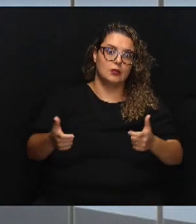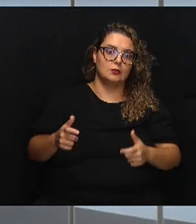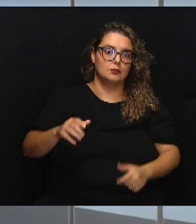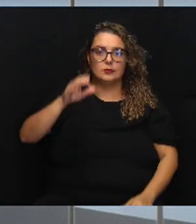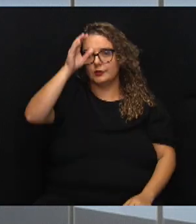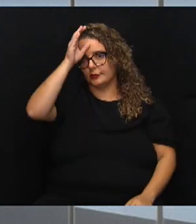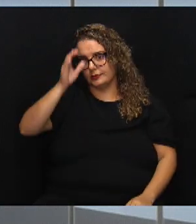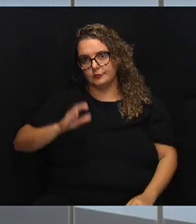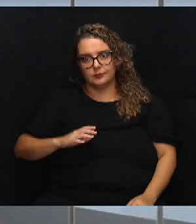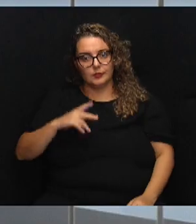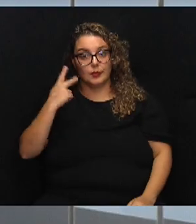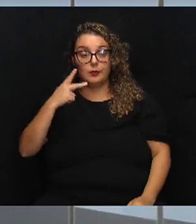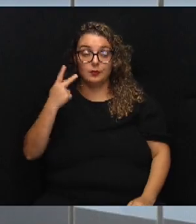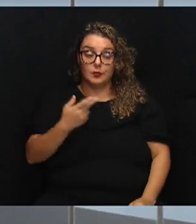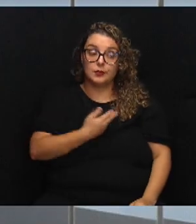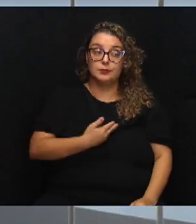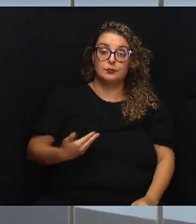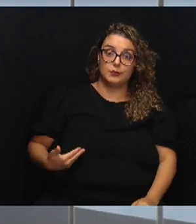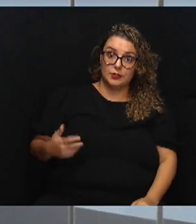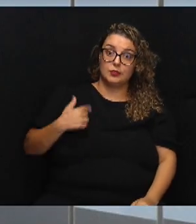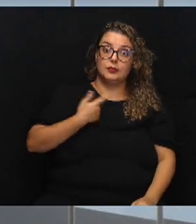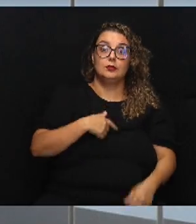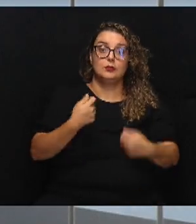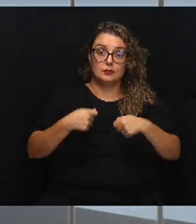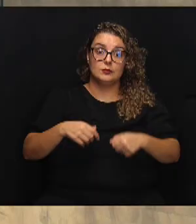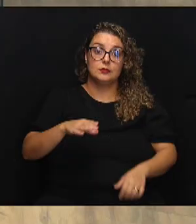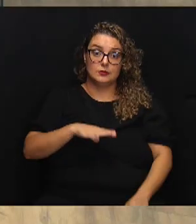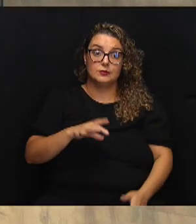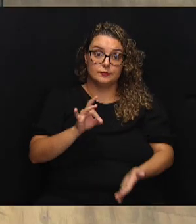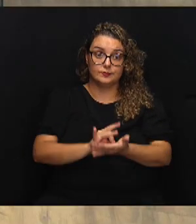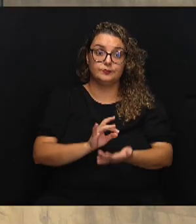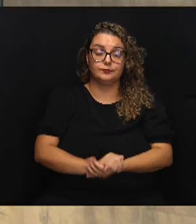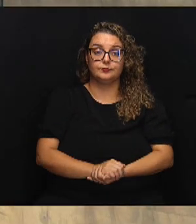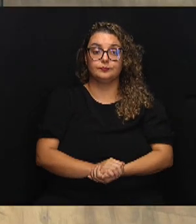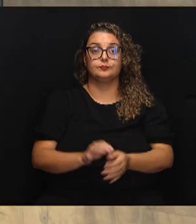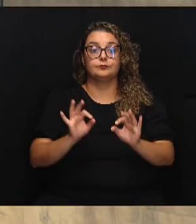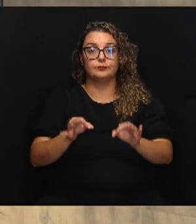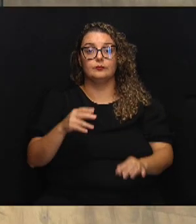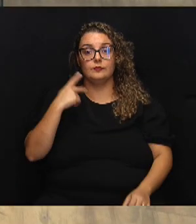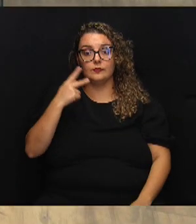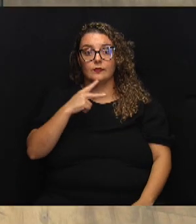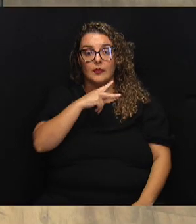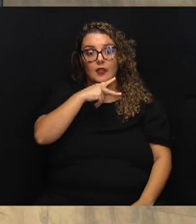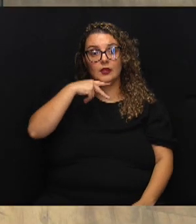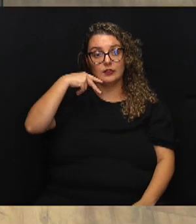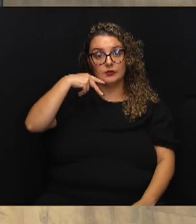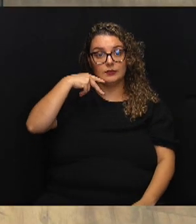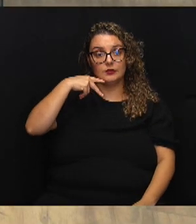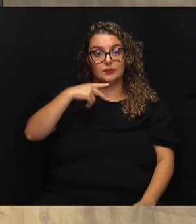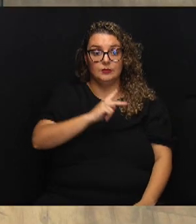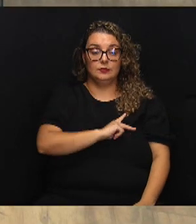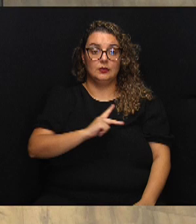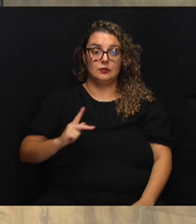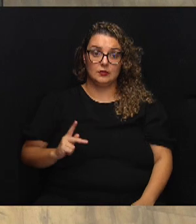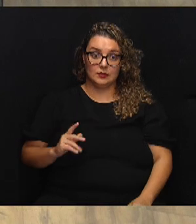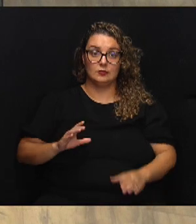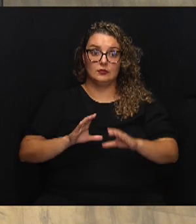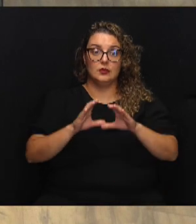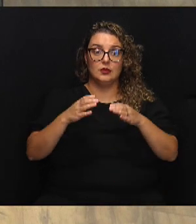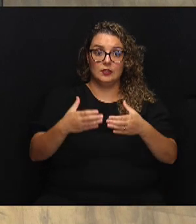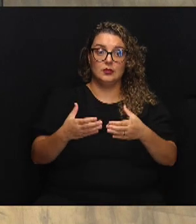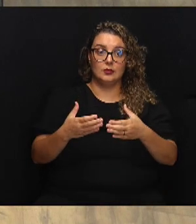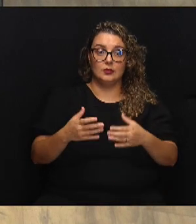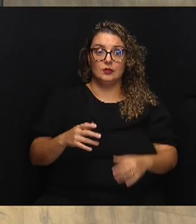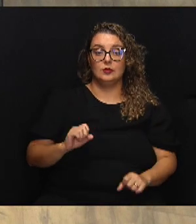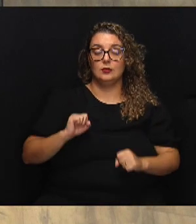uma política pública aí que a gente precisa na cidade mesmo. Tá certo. Vereador Permínio Monteiro, presidente da Comissão